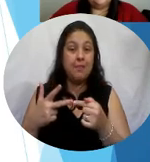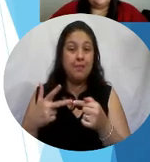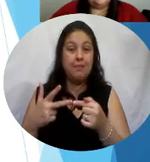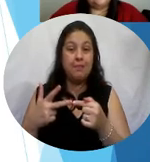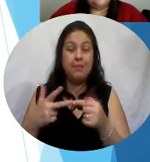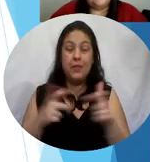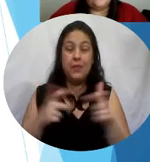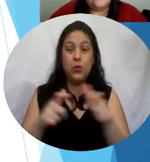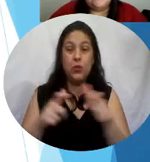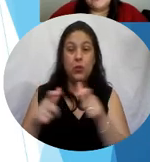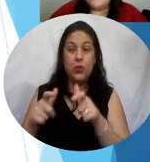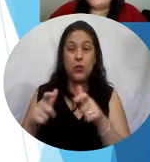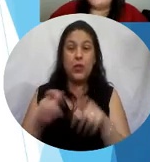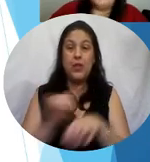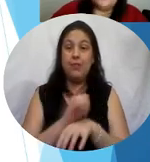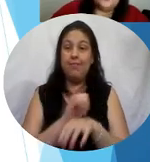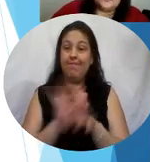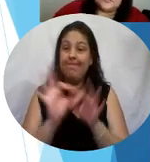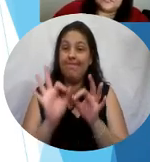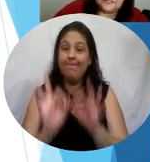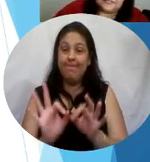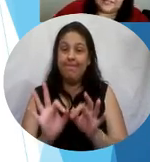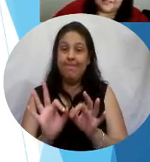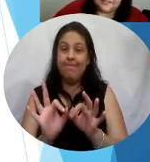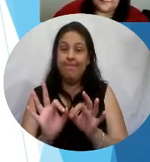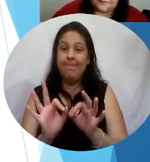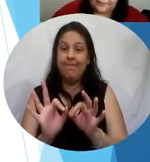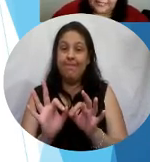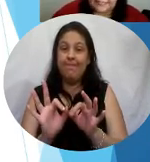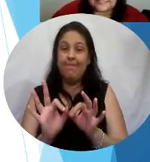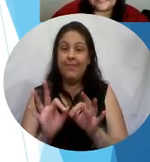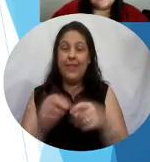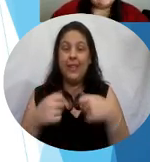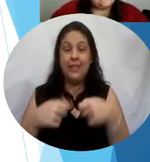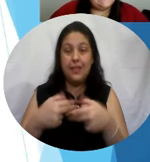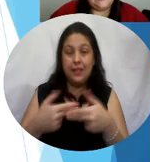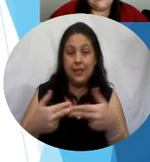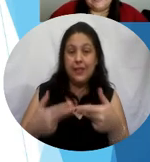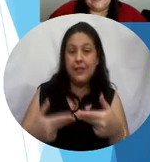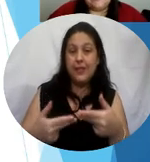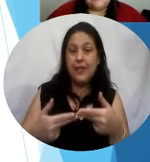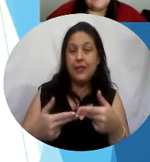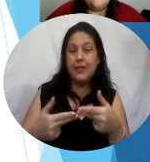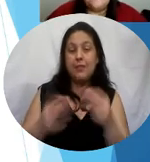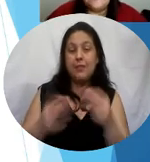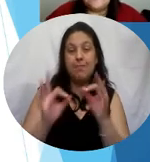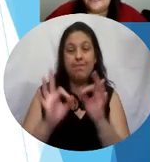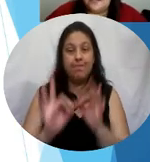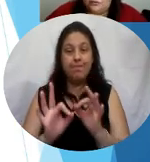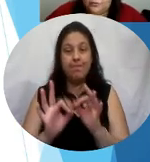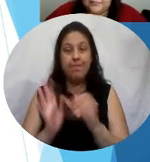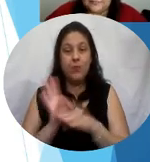com que essa pessoa se sinta acolhida, respeitando as suas necessidades e preferências. Na catequese, a